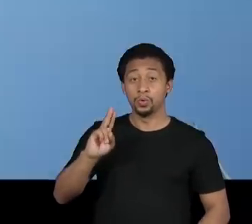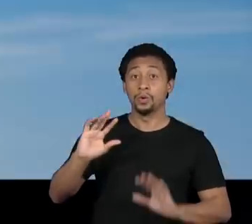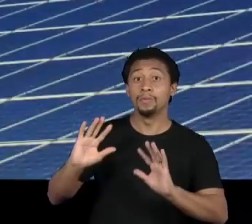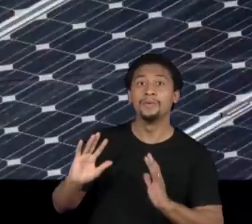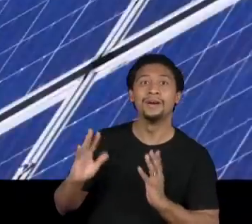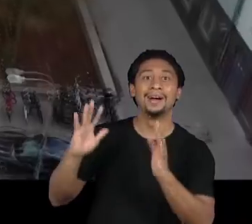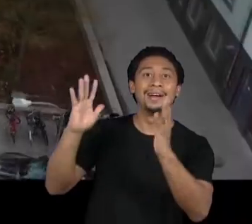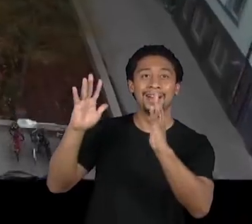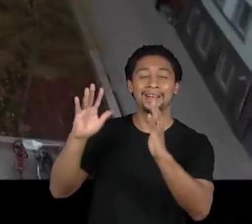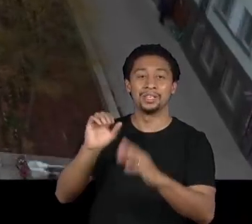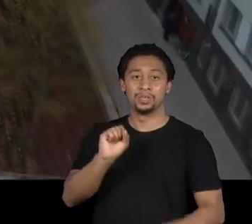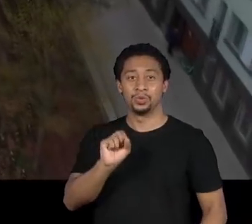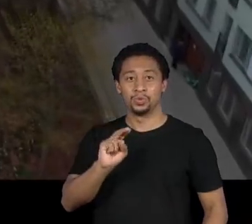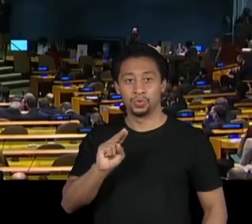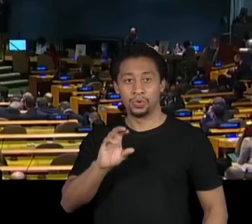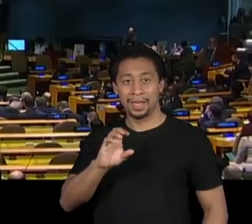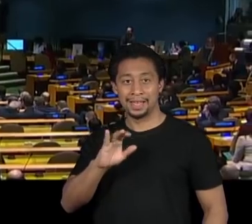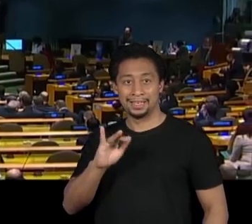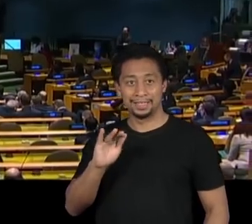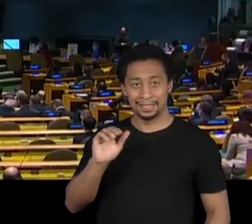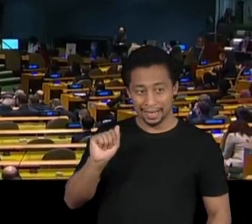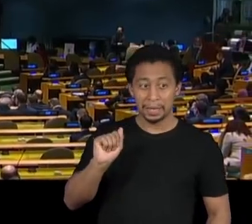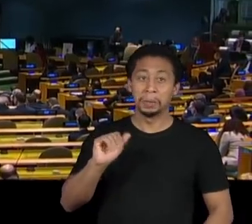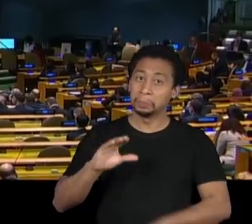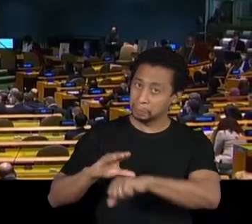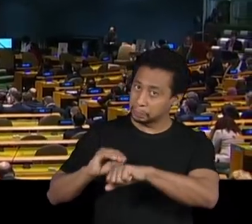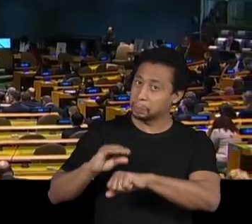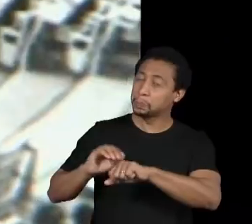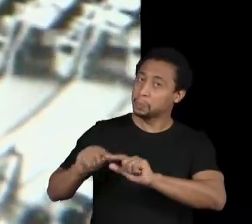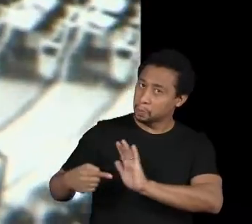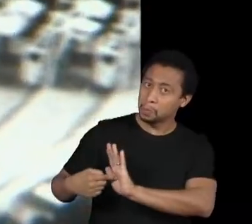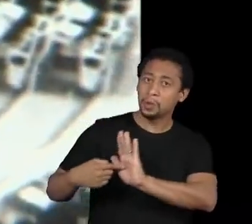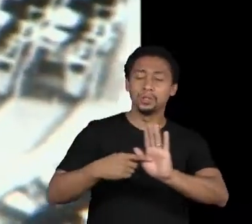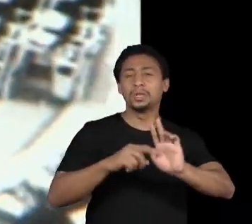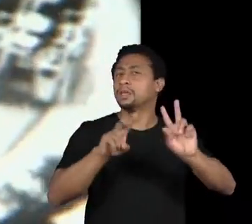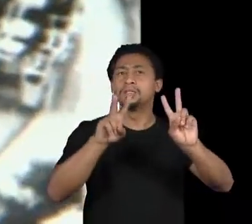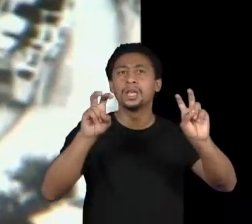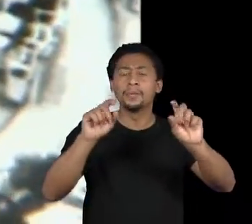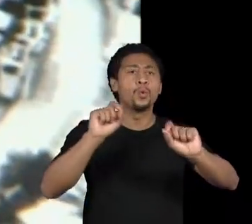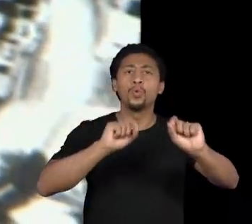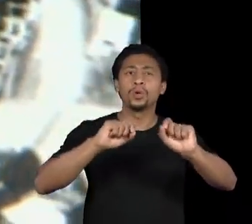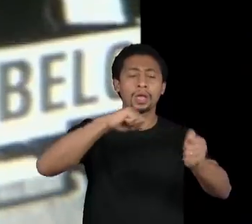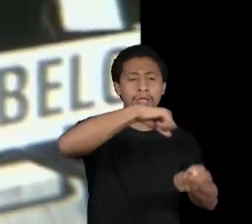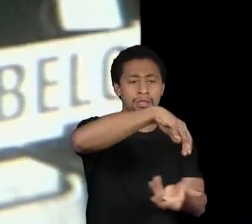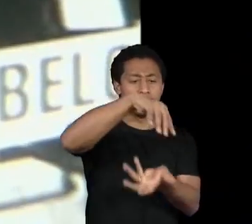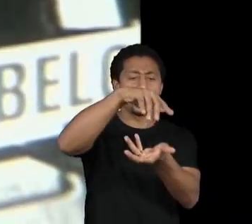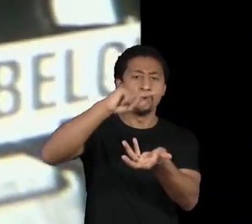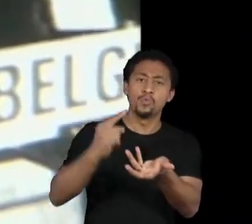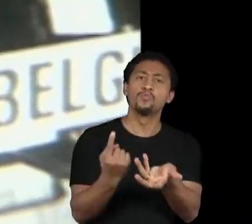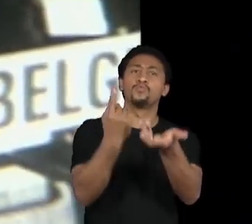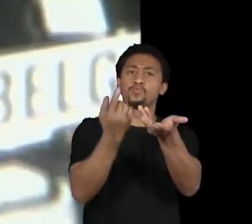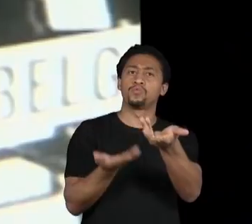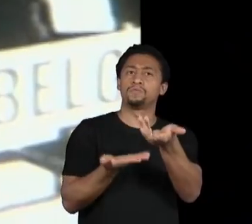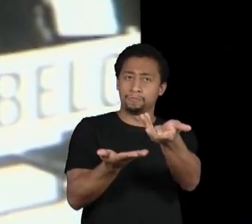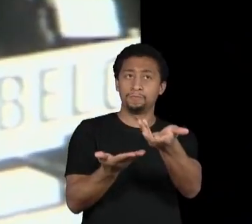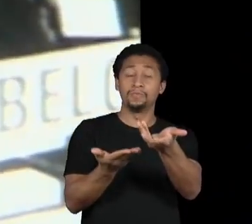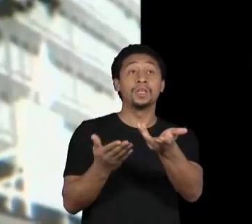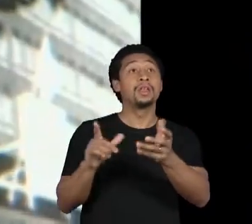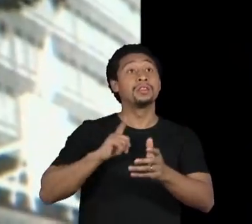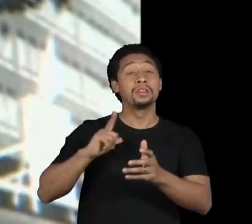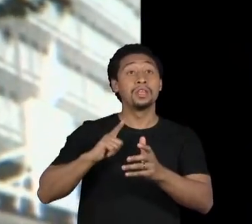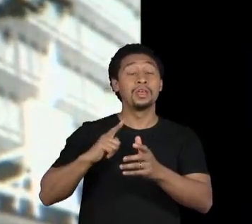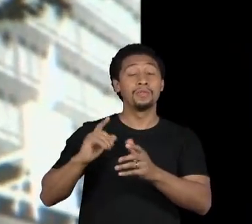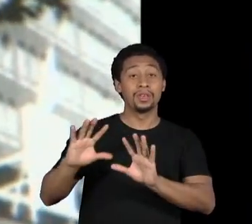de 2022 é Uma Só Terra. A ONU comemora os 50 anos da Conferência de Estocolmo, quando pela